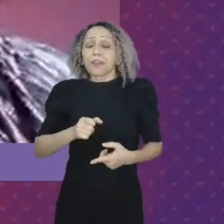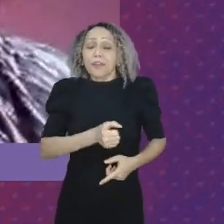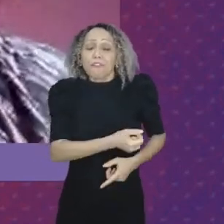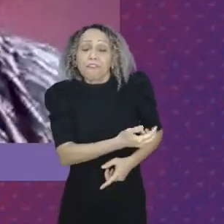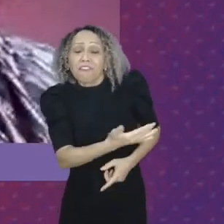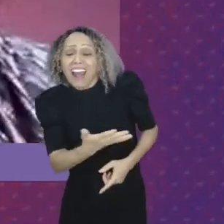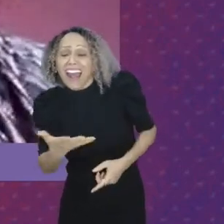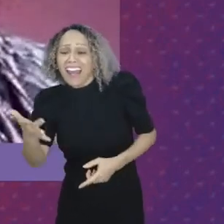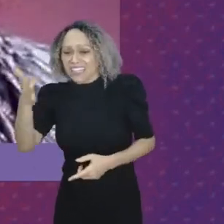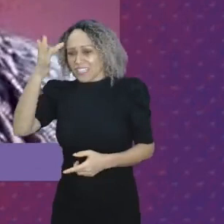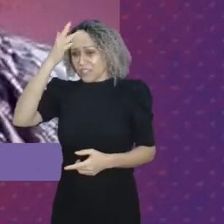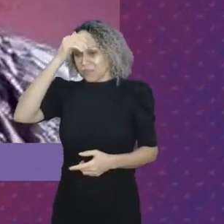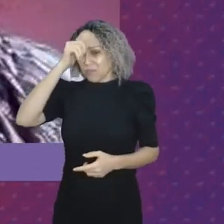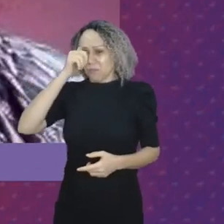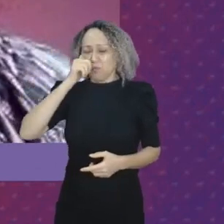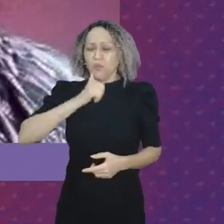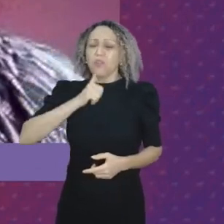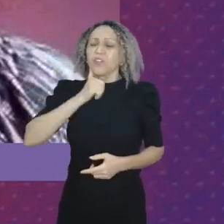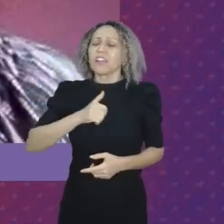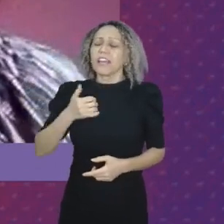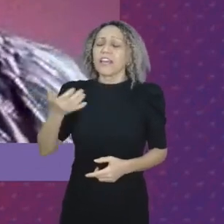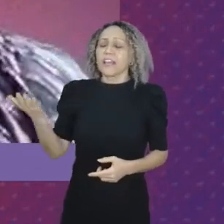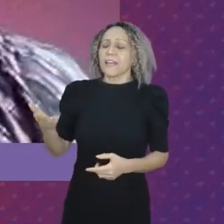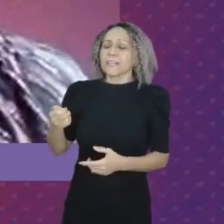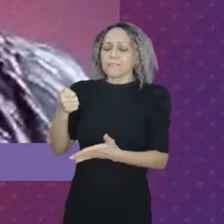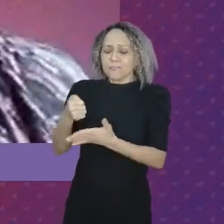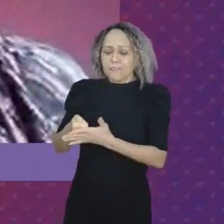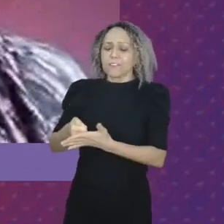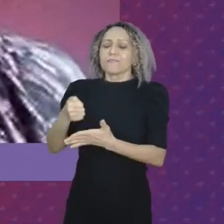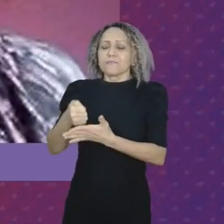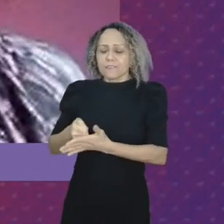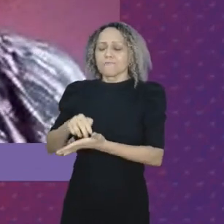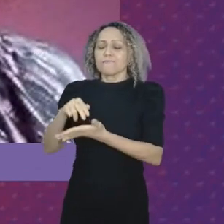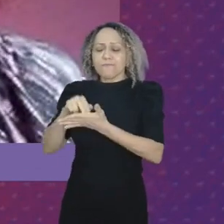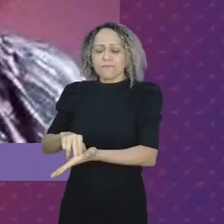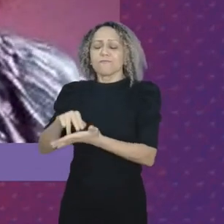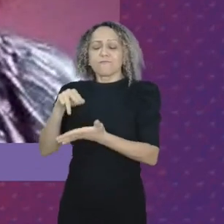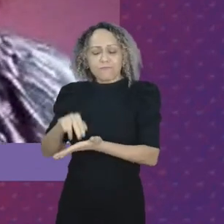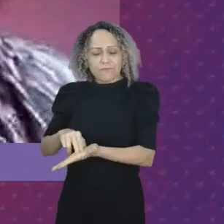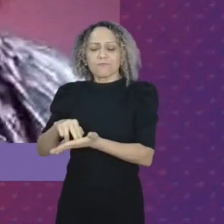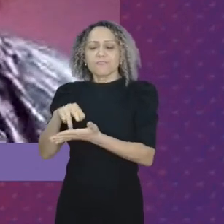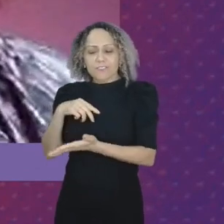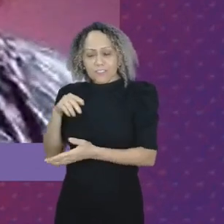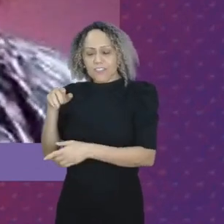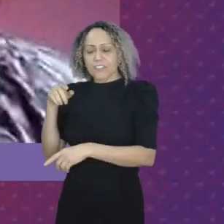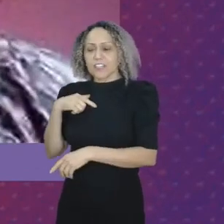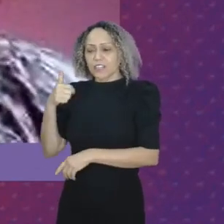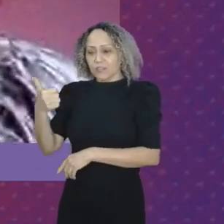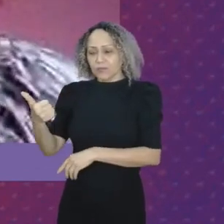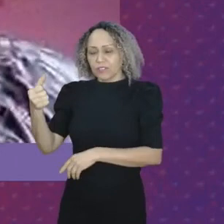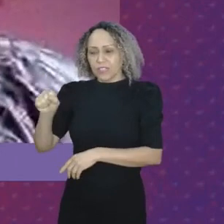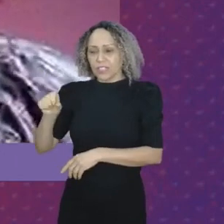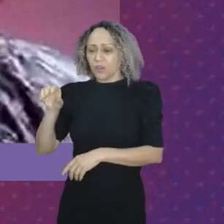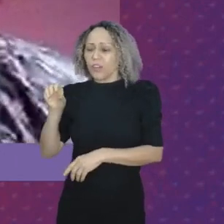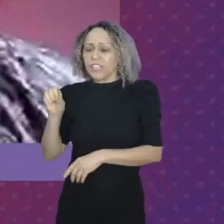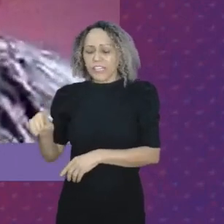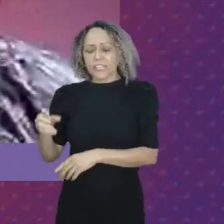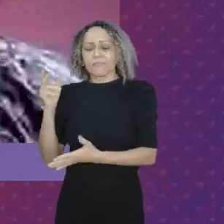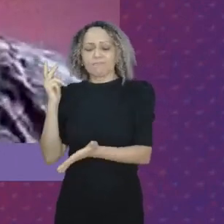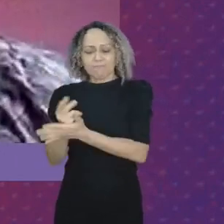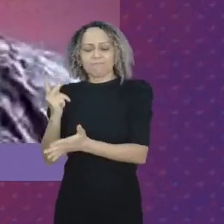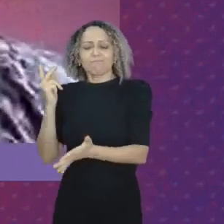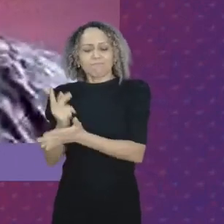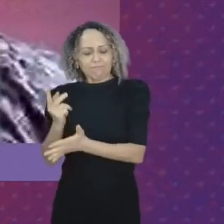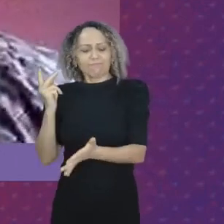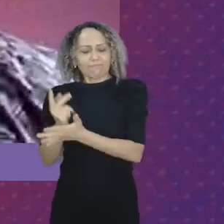músicas, né, sobre a importância do 180 para garantir que esse serviço funcionasse, mas esse serviço já não funciona mais, garantindo